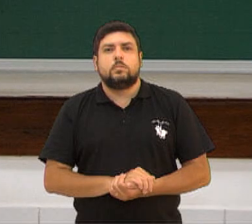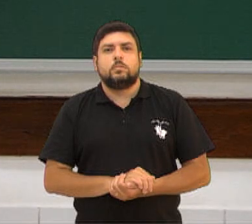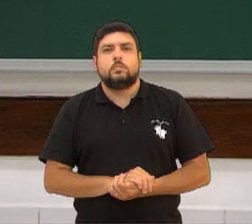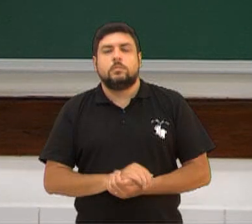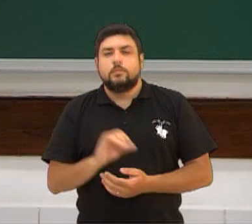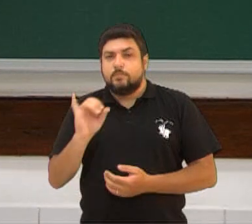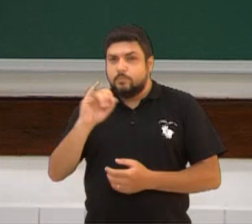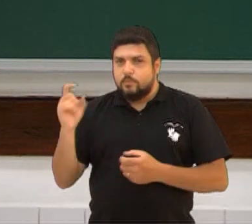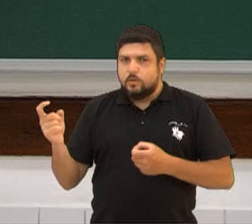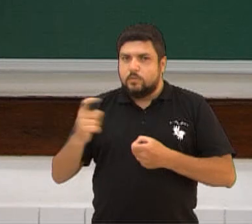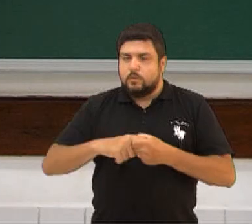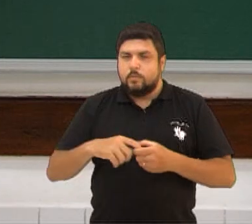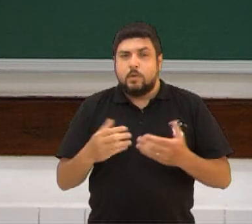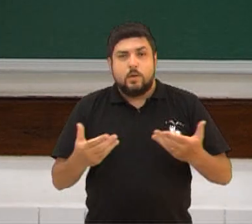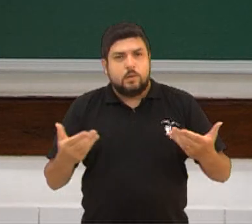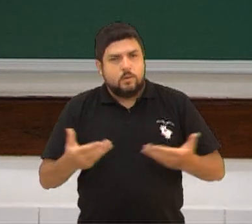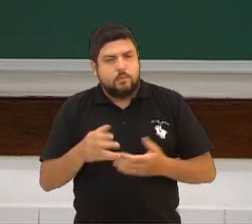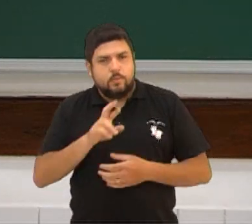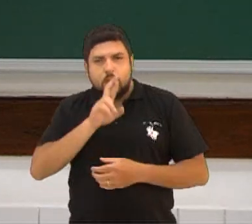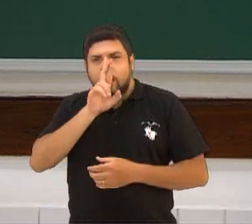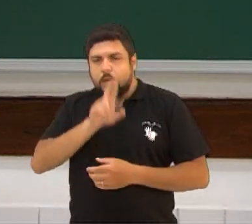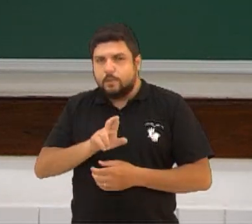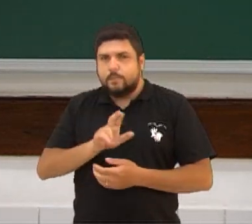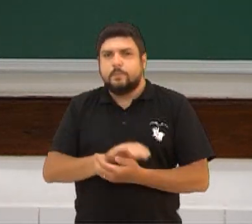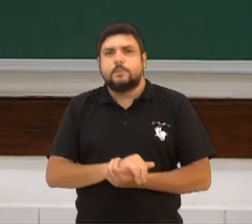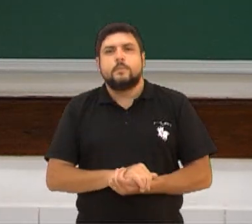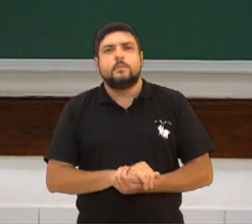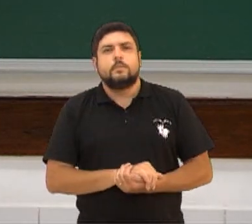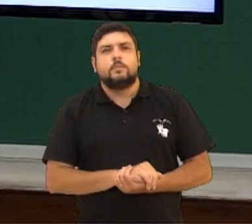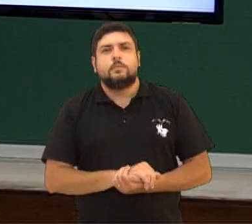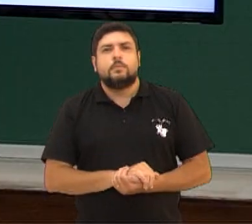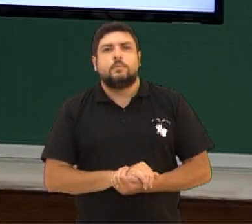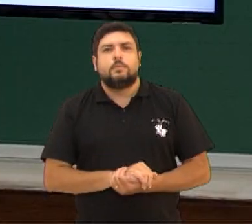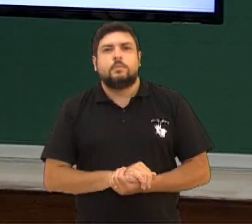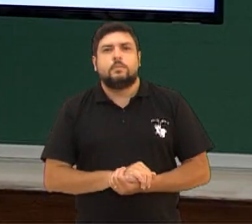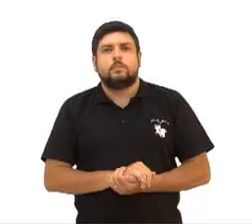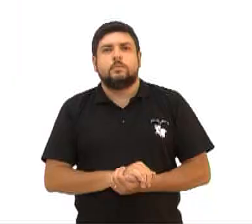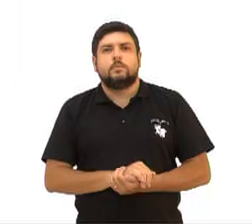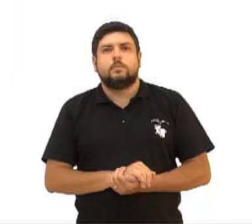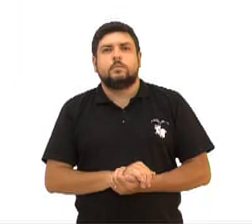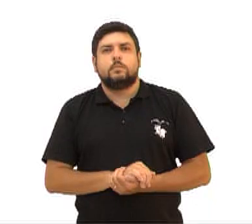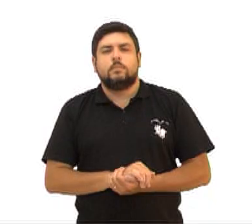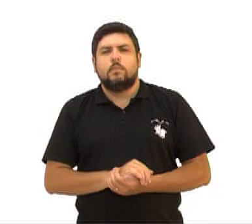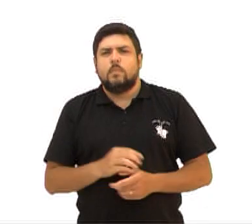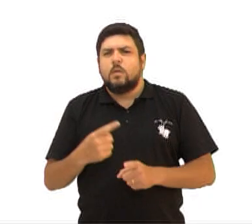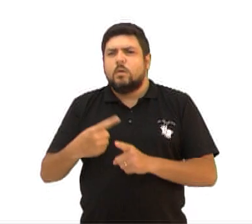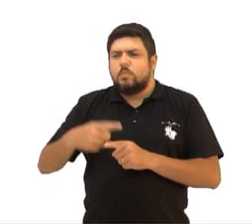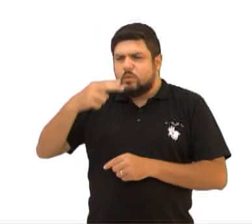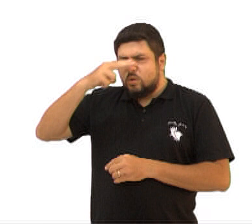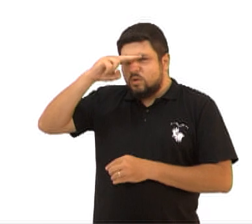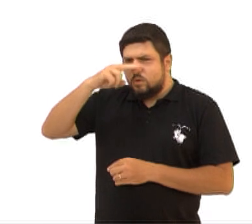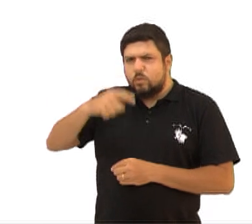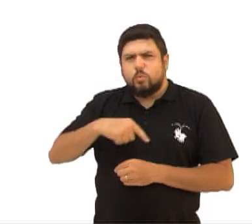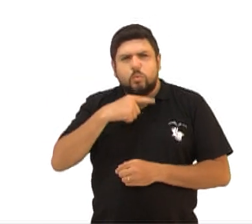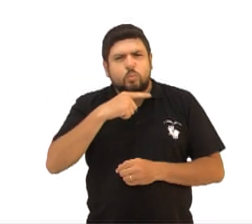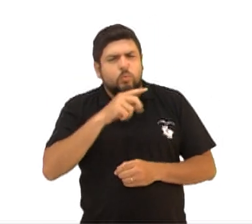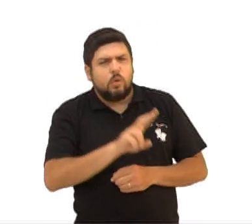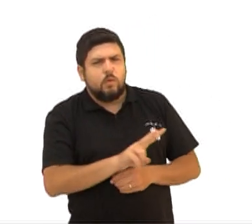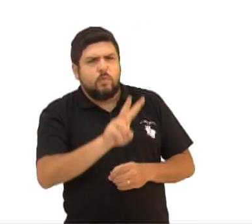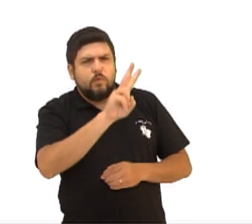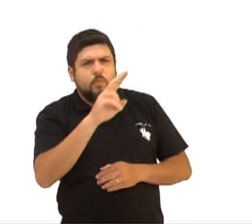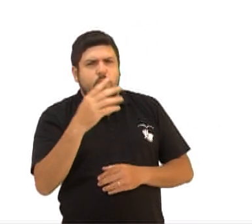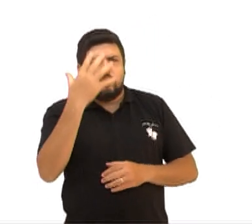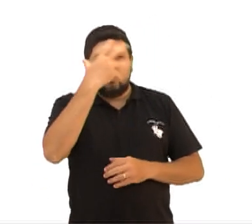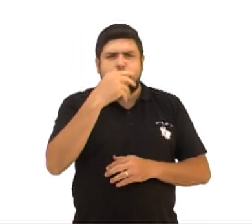Olá, voltamos. Vamos agora para a resposta do nosso quiz. Quiz. Por que Hegel não dá valor à beleza natural?